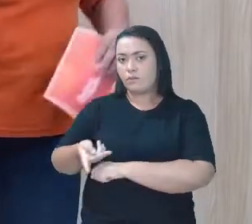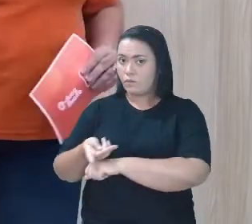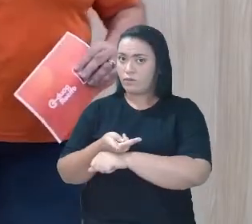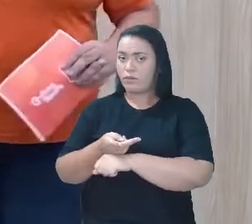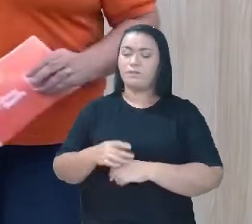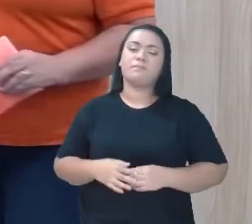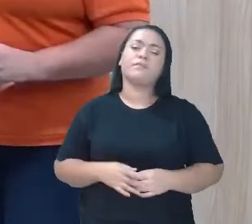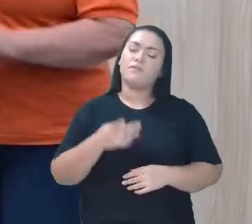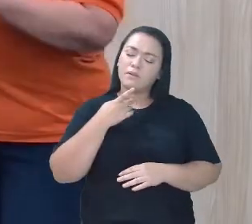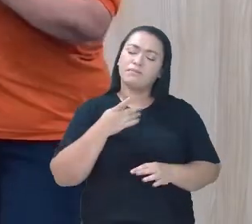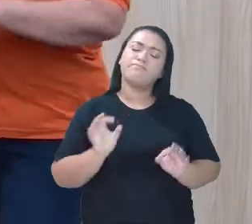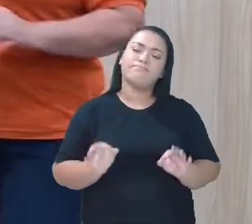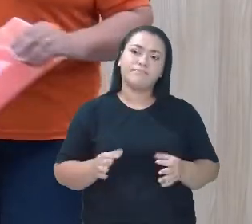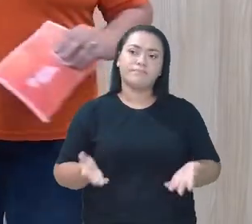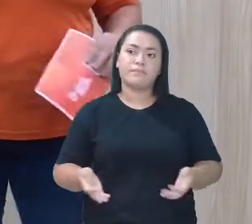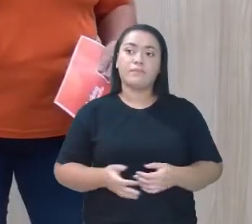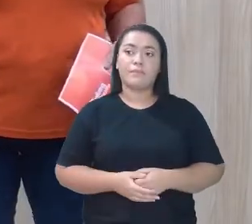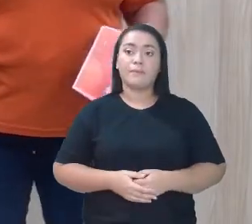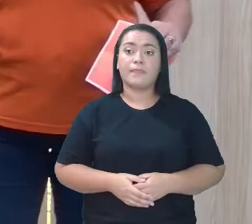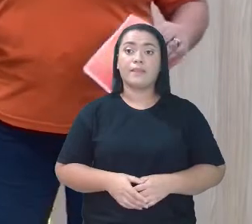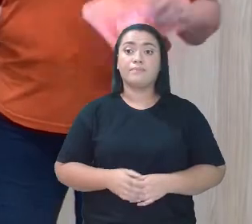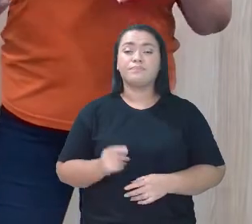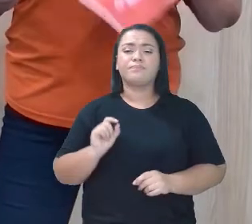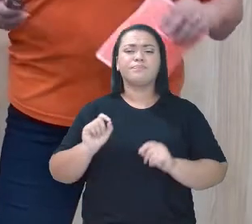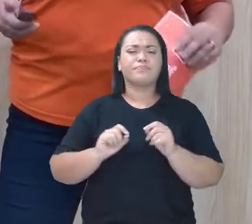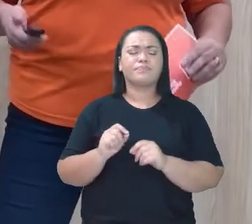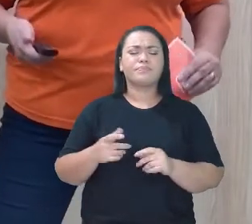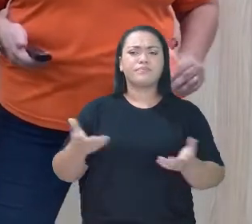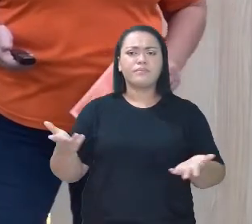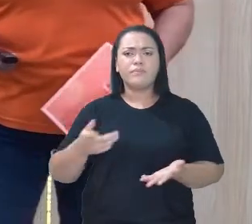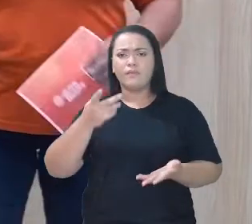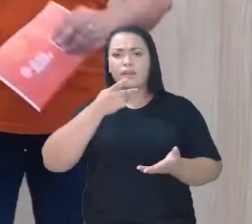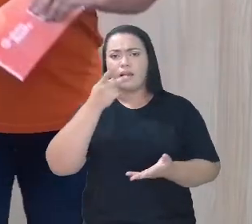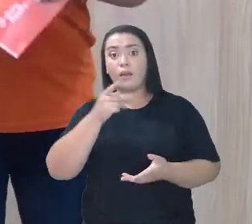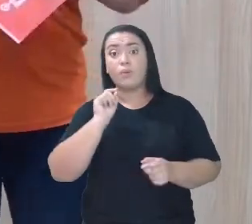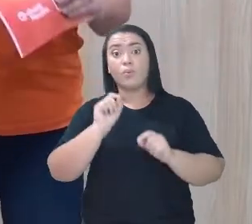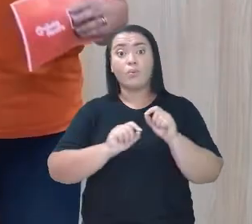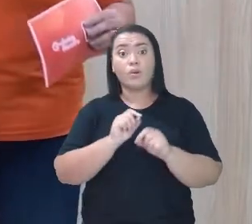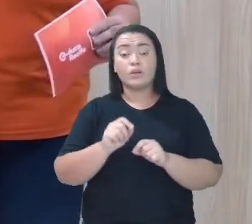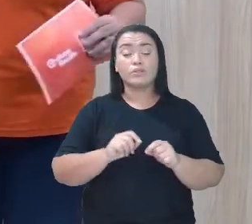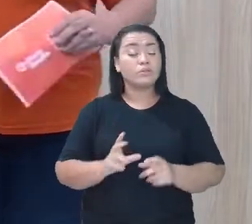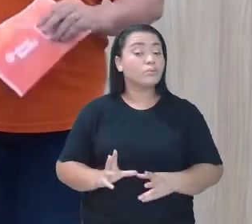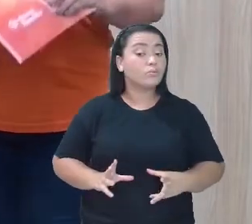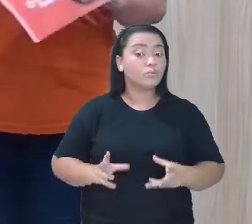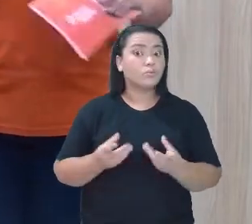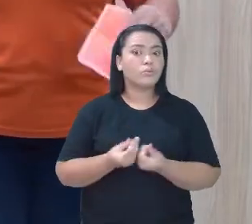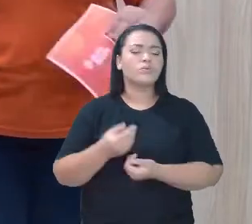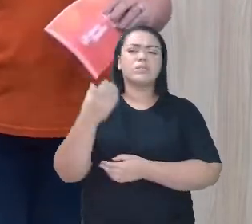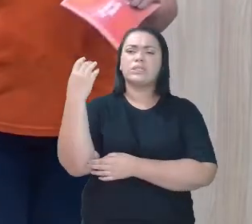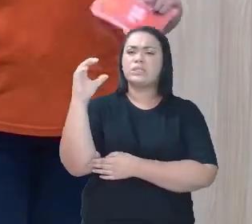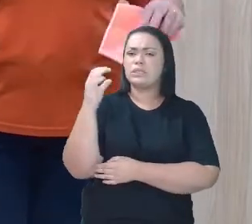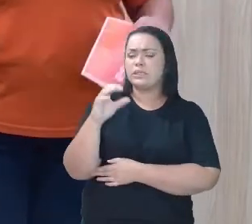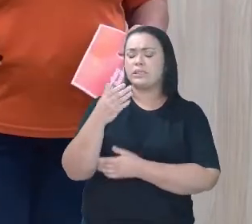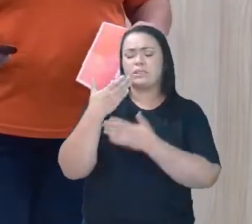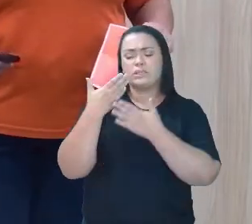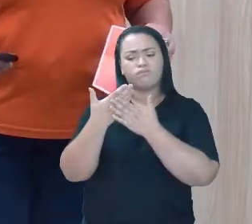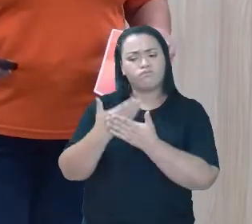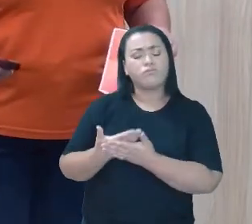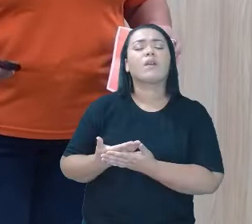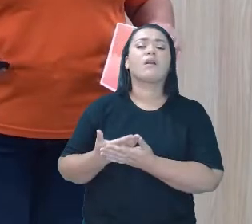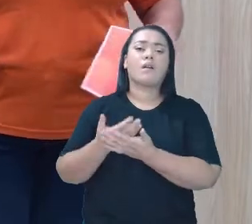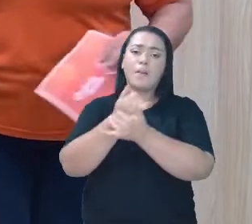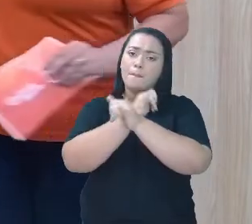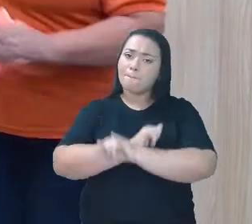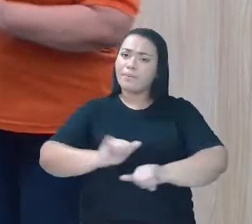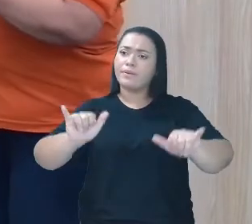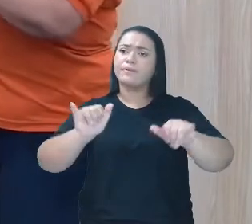isso mesmo, professora Cláudia. E a gente sabe aí, olha, o que a gente está falando é o que todos, né, os cientistas, os estudiosos estão